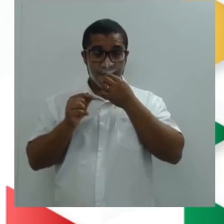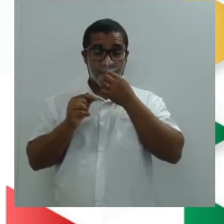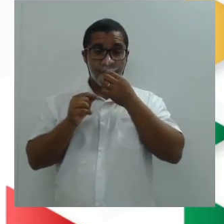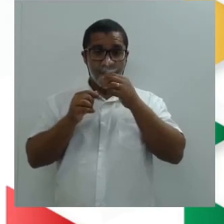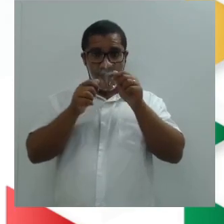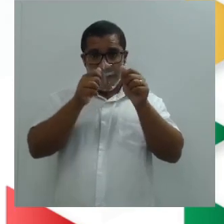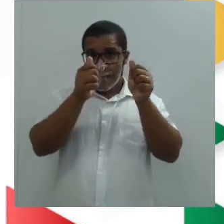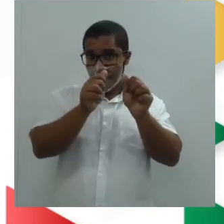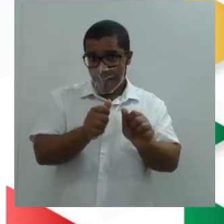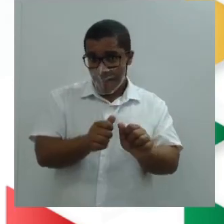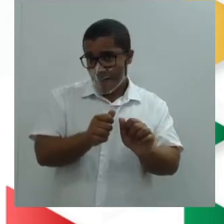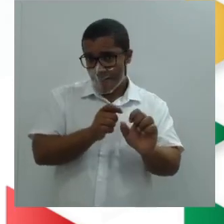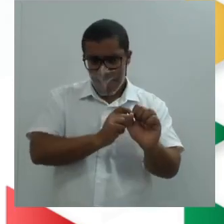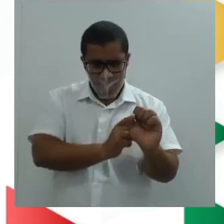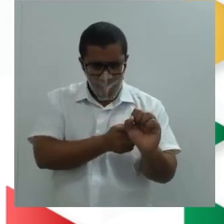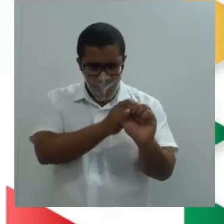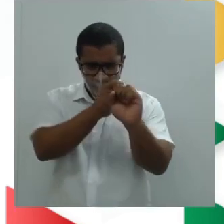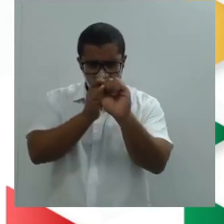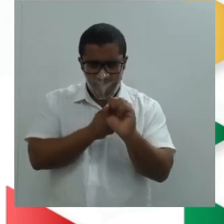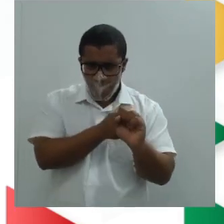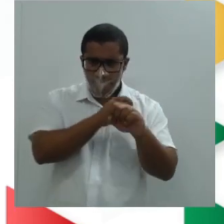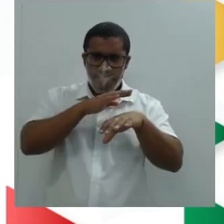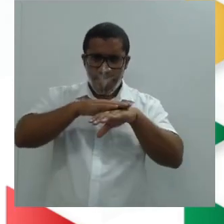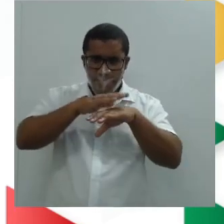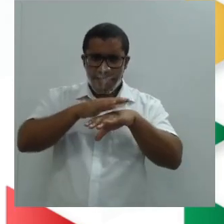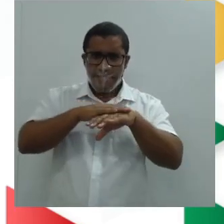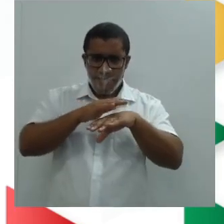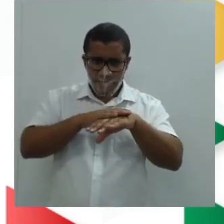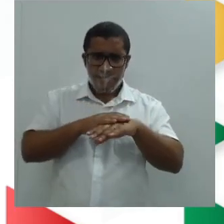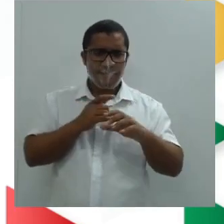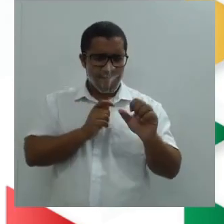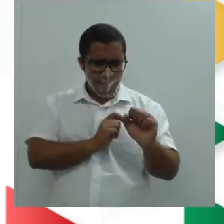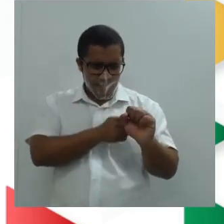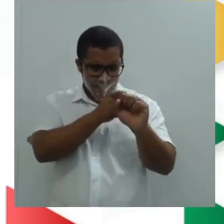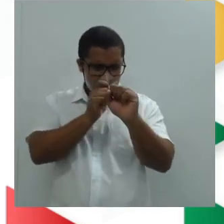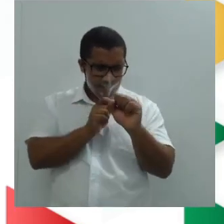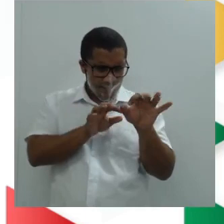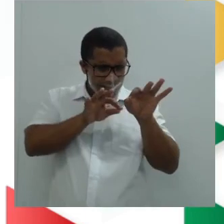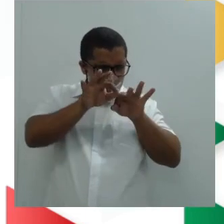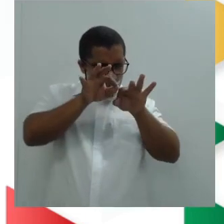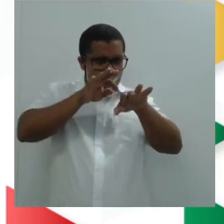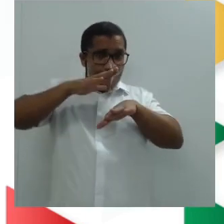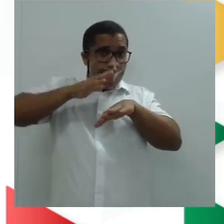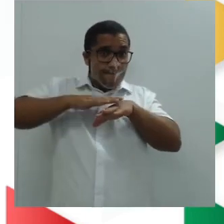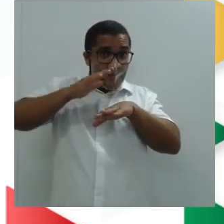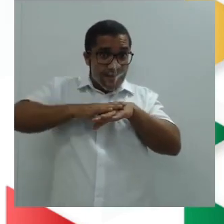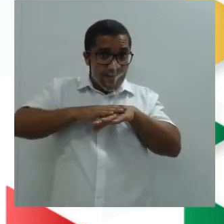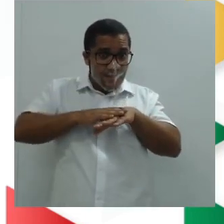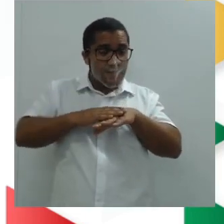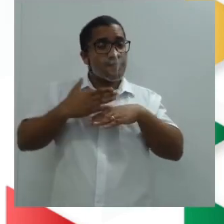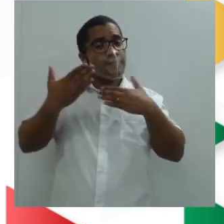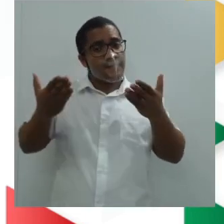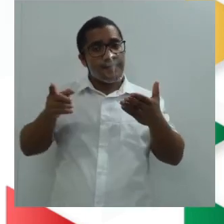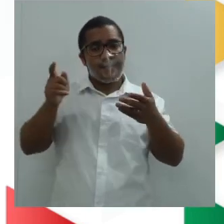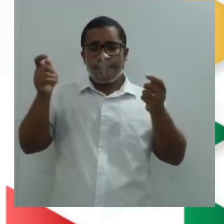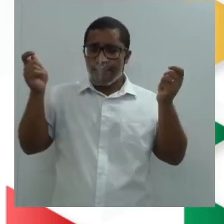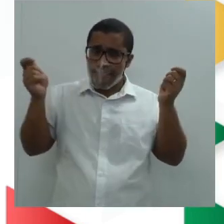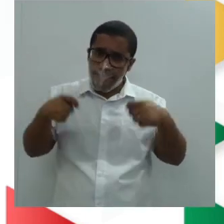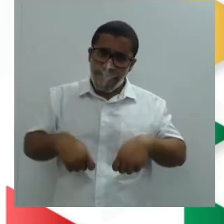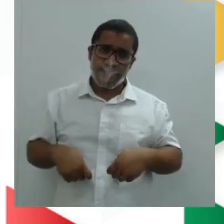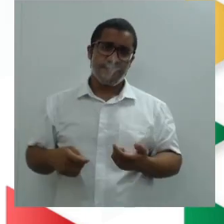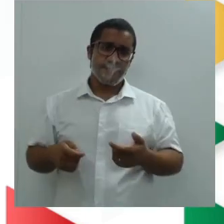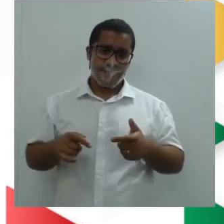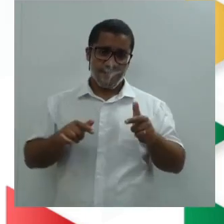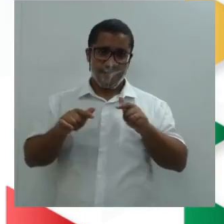artesanato, né? Aquele trabalho manufaturado, certo? E aí ele pode, desse